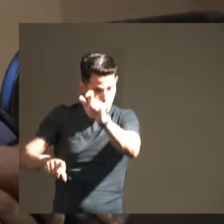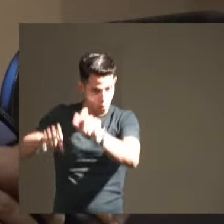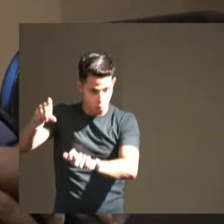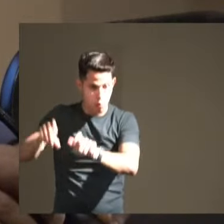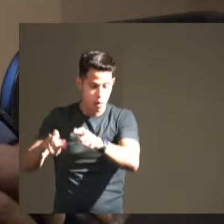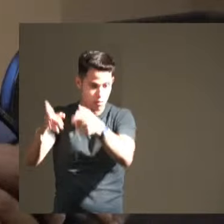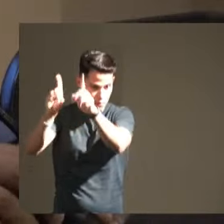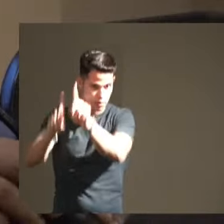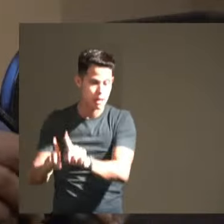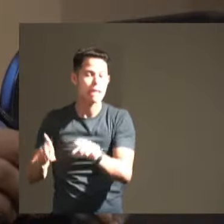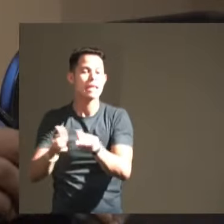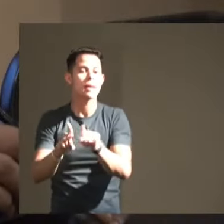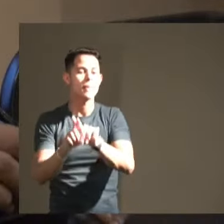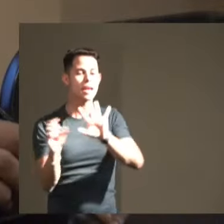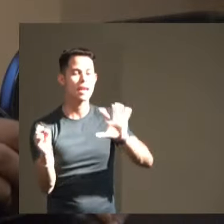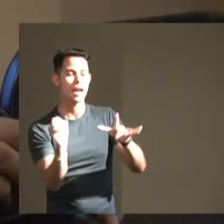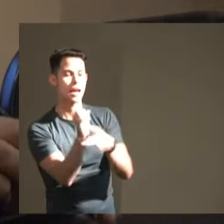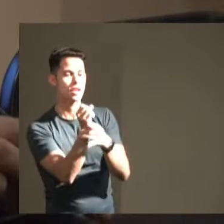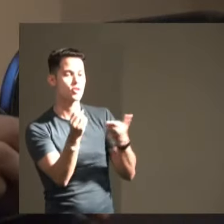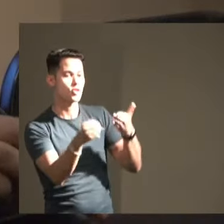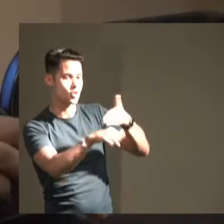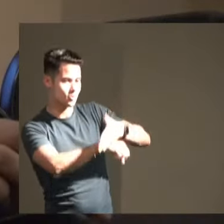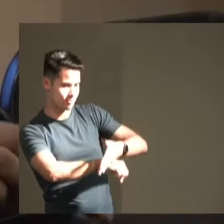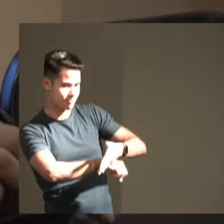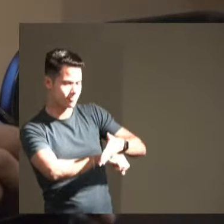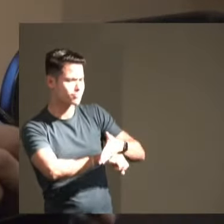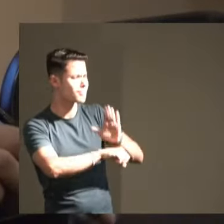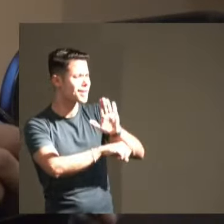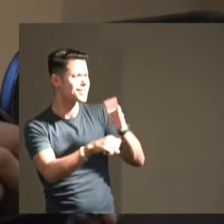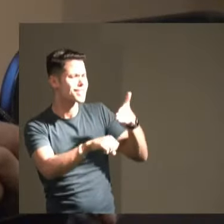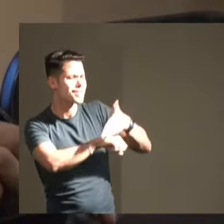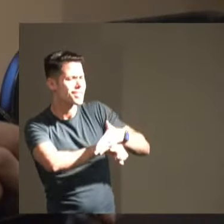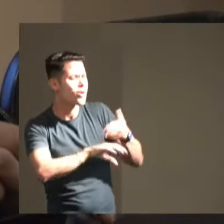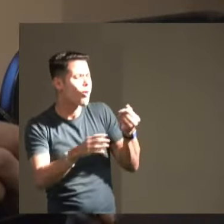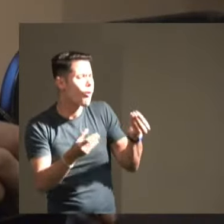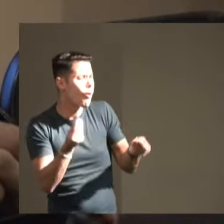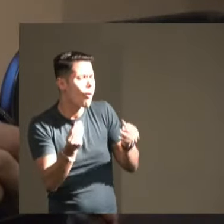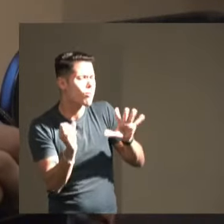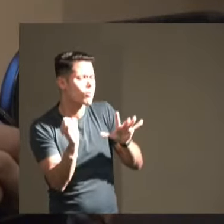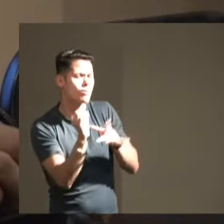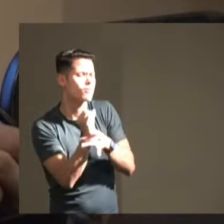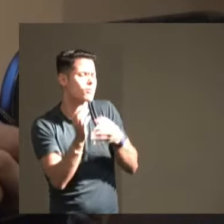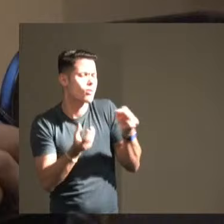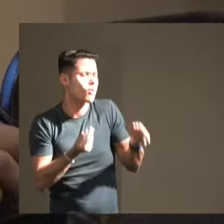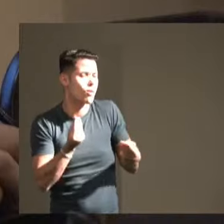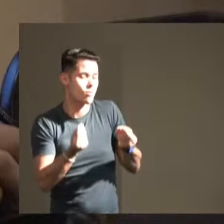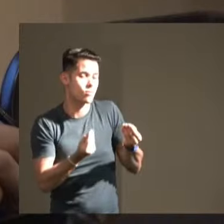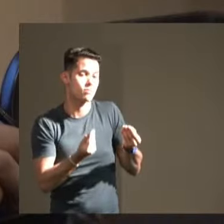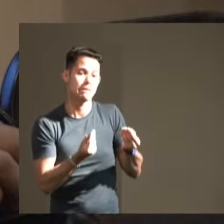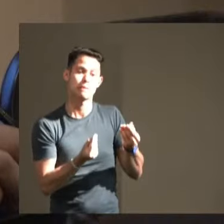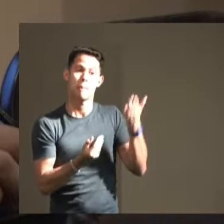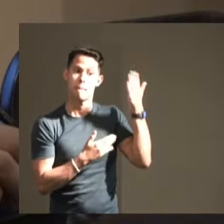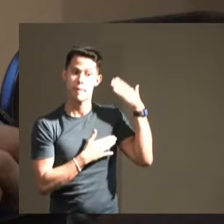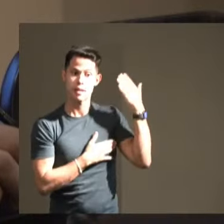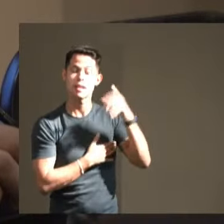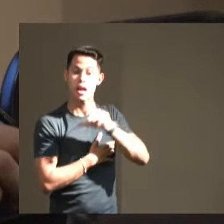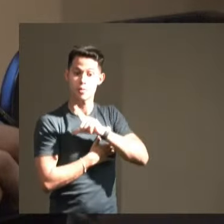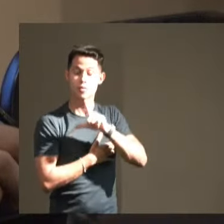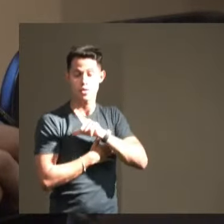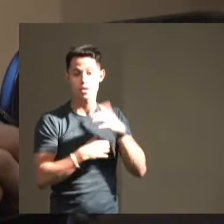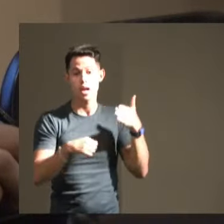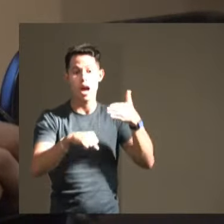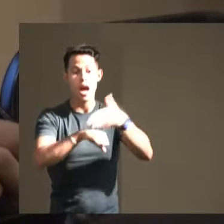essas pessoas. Por que que eu falo de algum acesso? Porque nós, efetivamente, tínhamos algum acesso ali